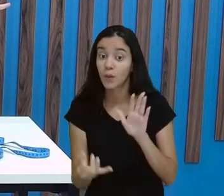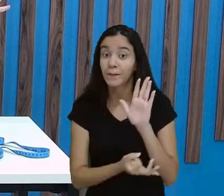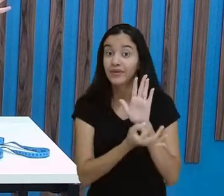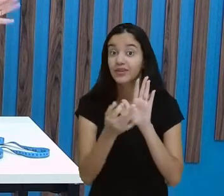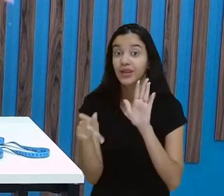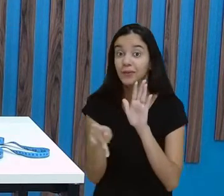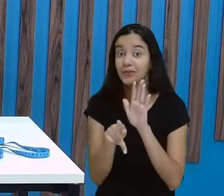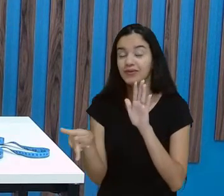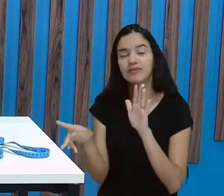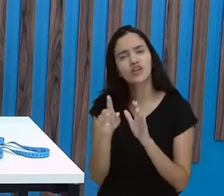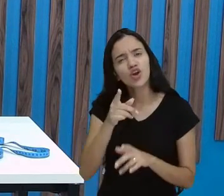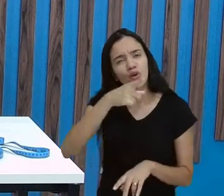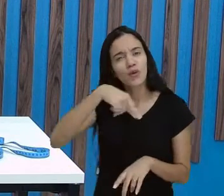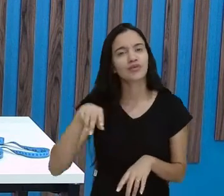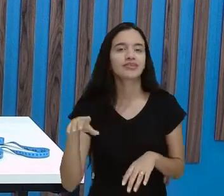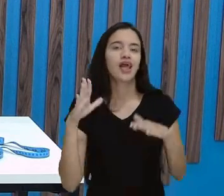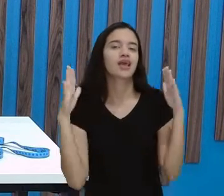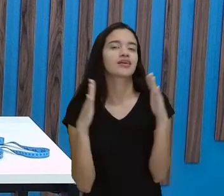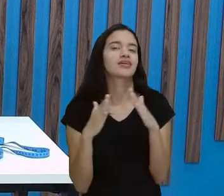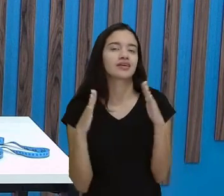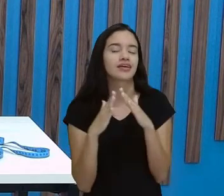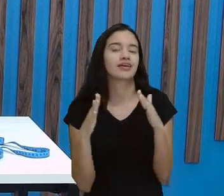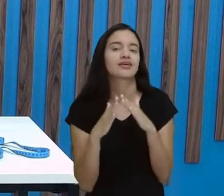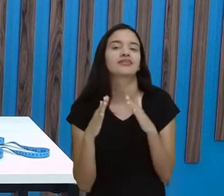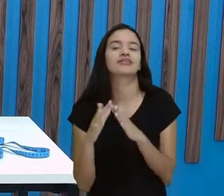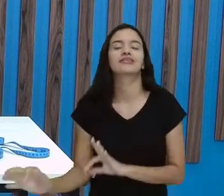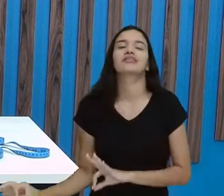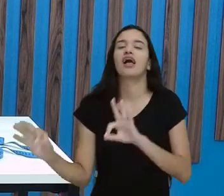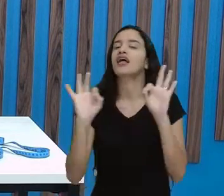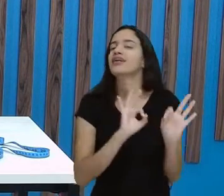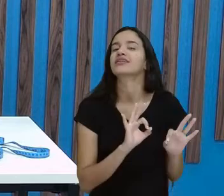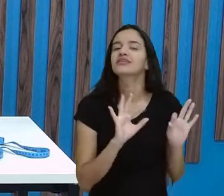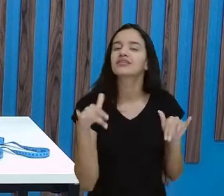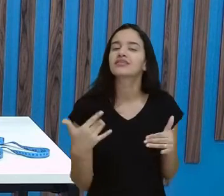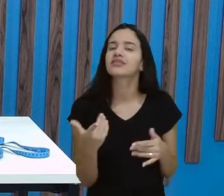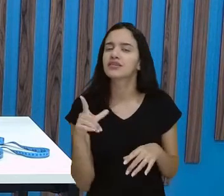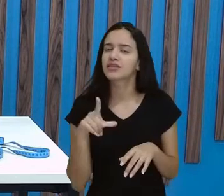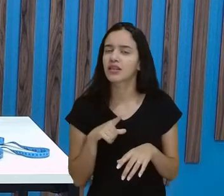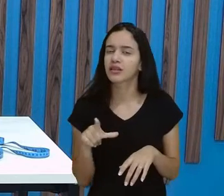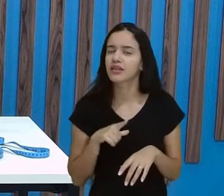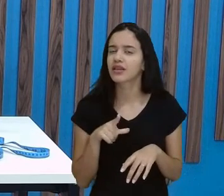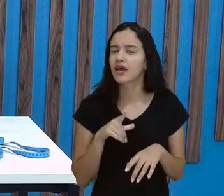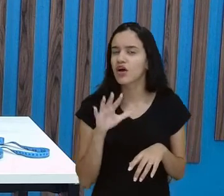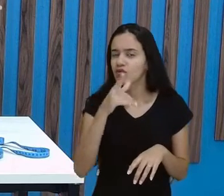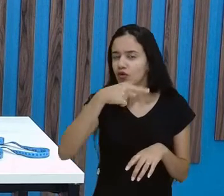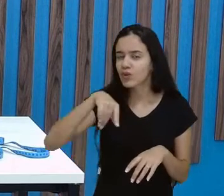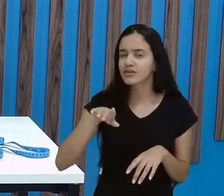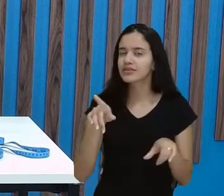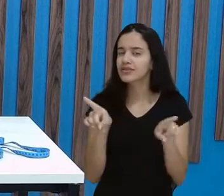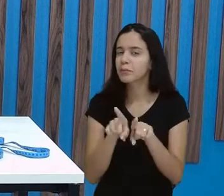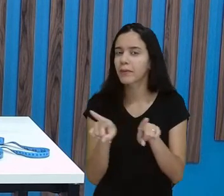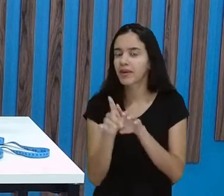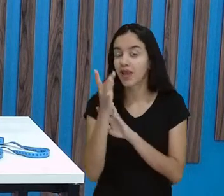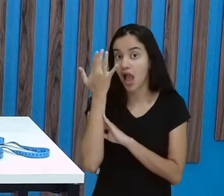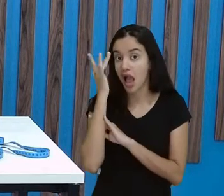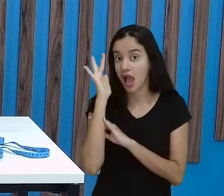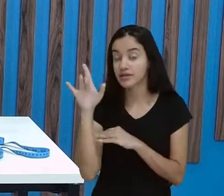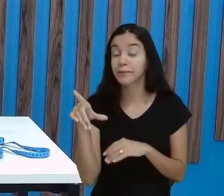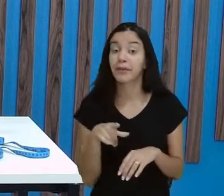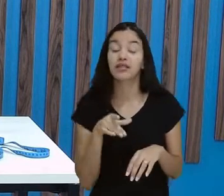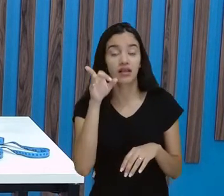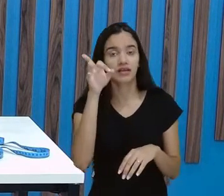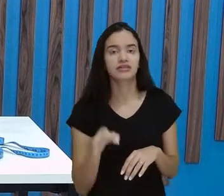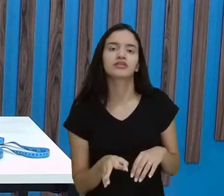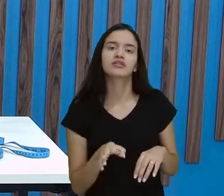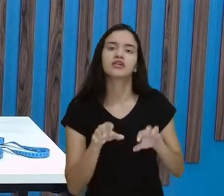professora Mauricia. E você em casa que está nos acompanhando, também acha que tem 1 metro? Para ter certeza, eu vou usar o